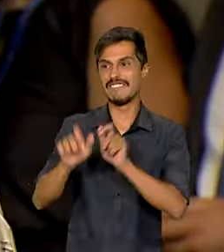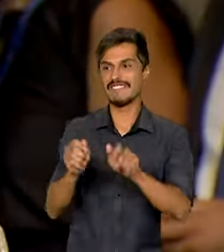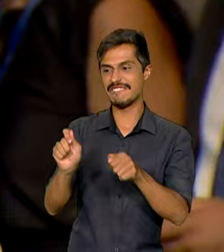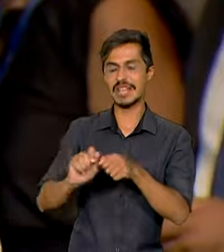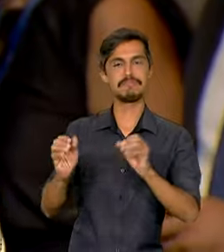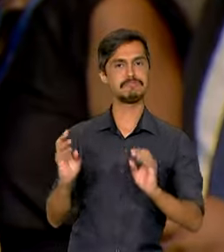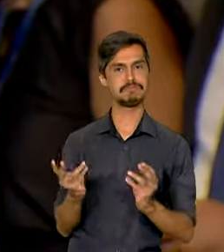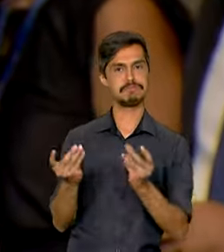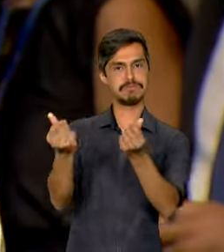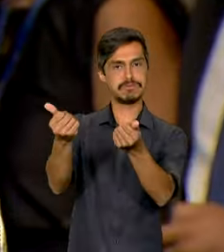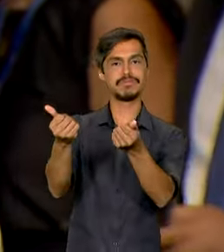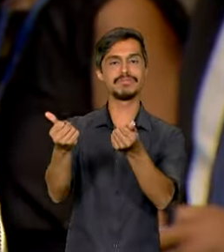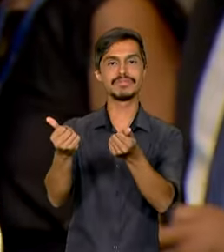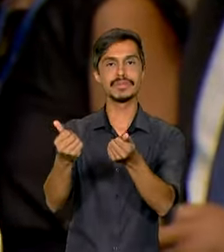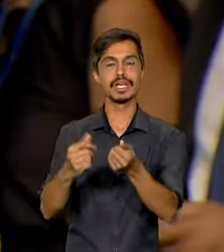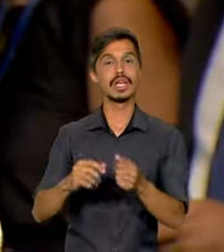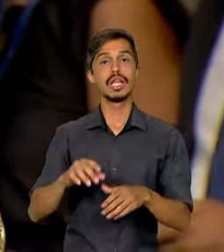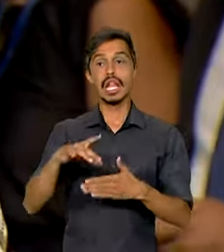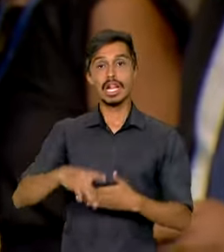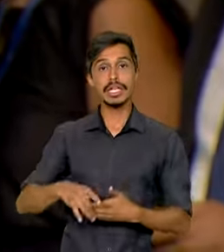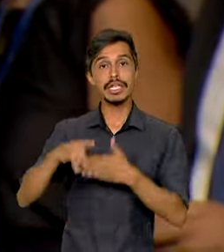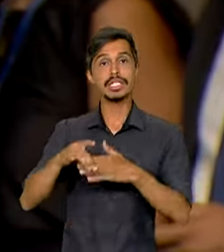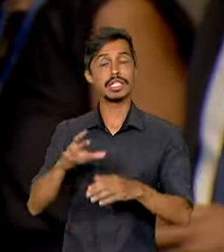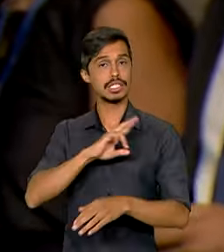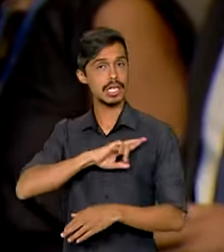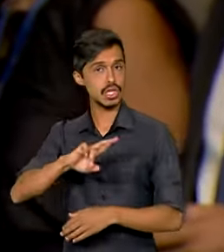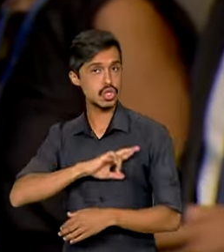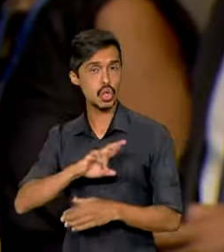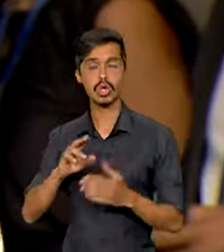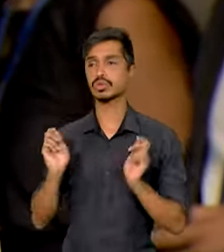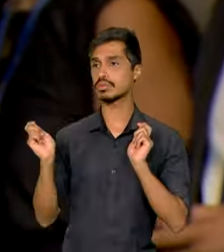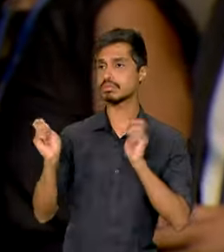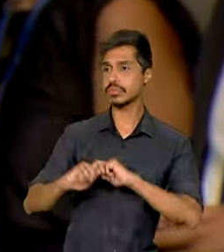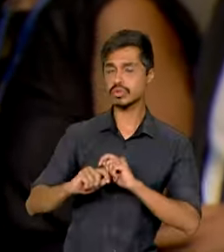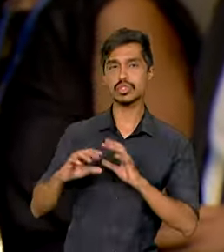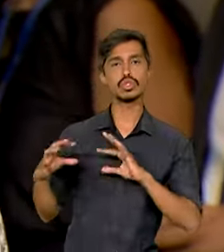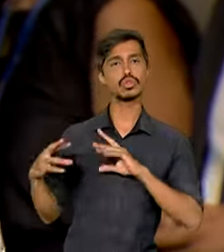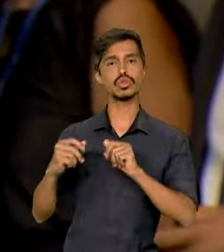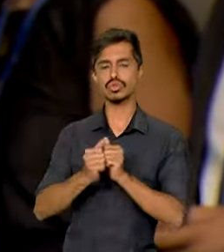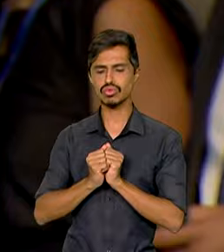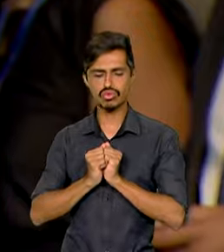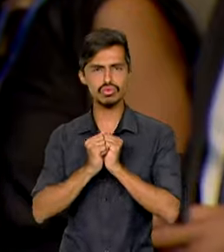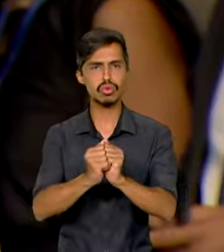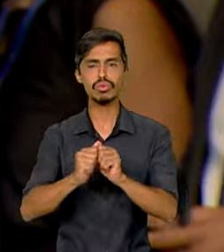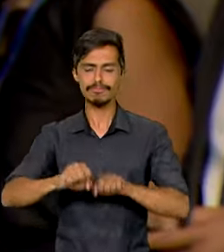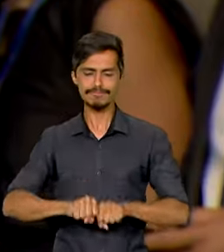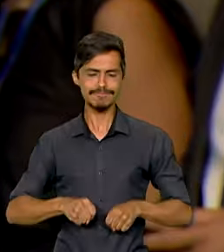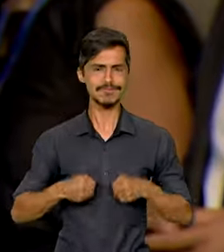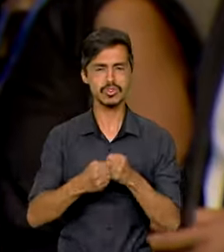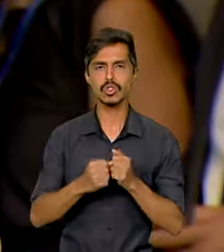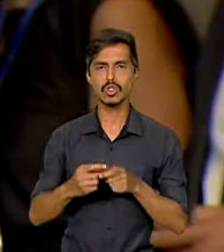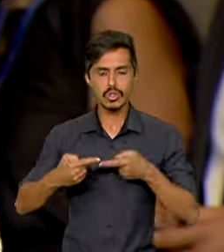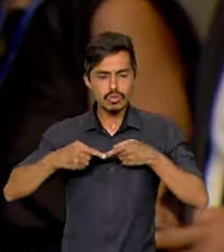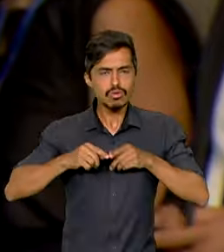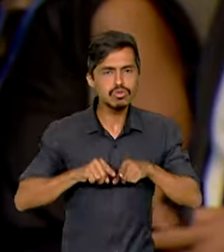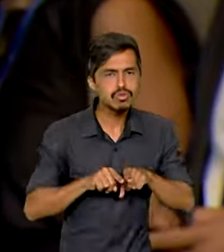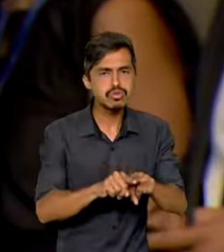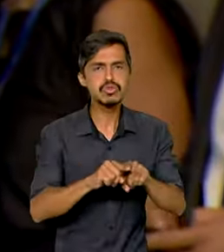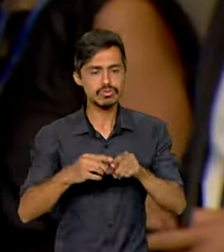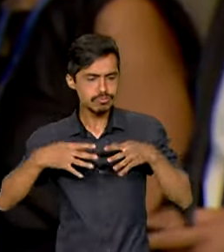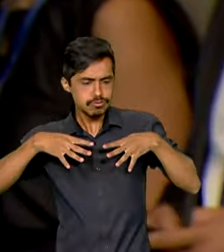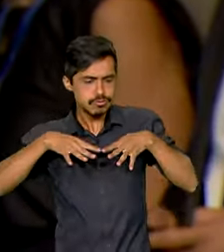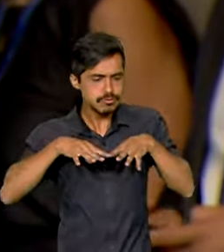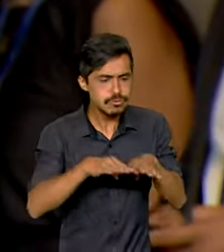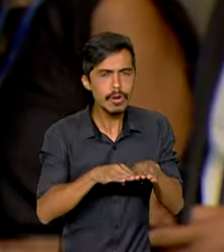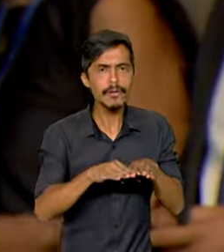isso. Lideranças religiosas, vamos todos juntos, numa frente única e forte, combater